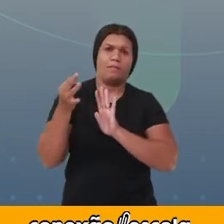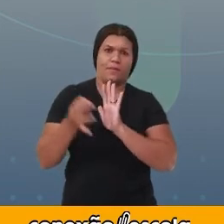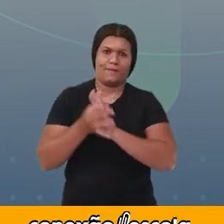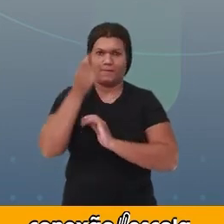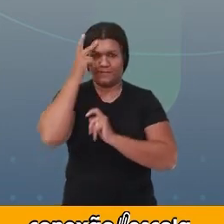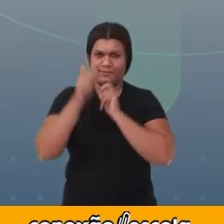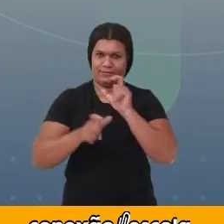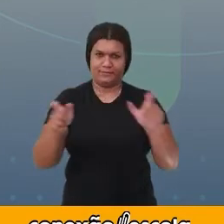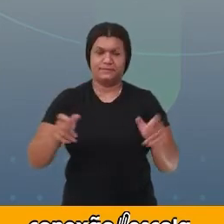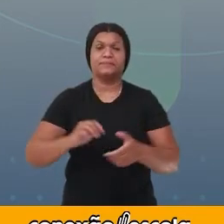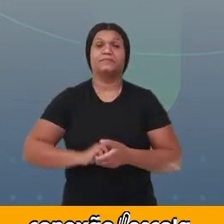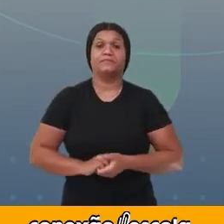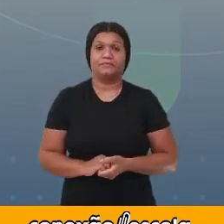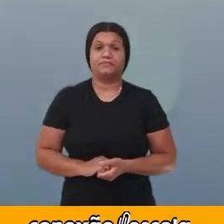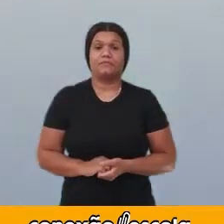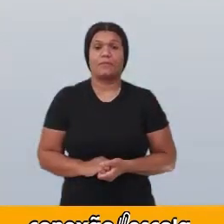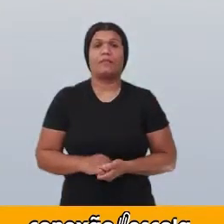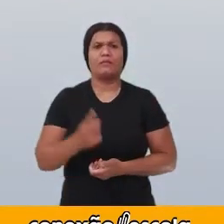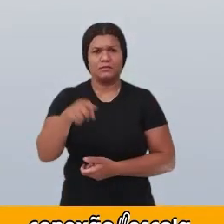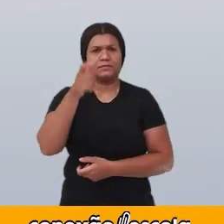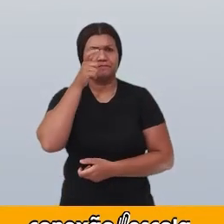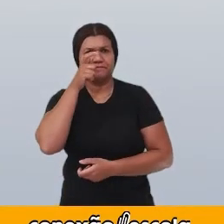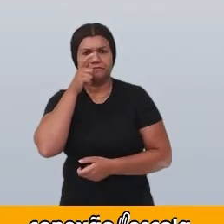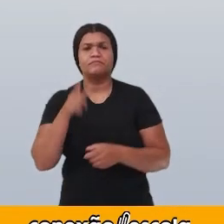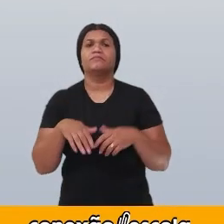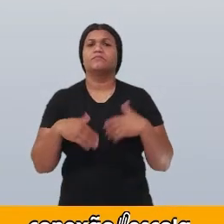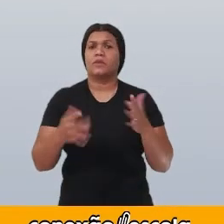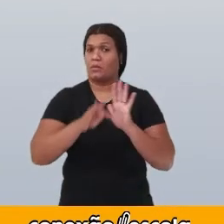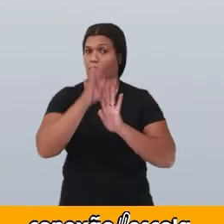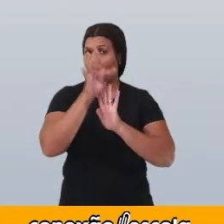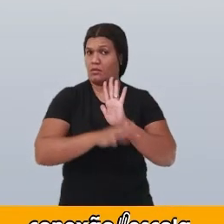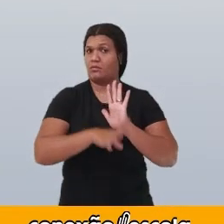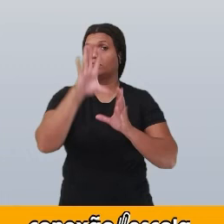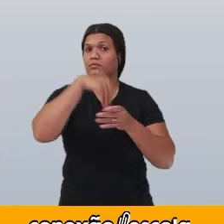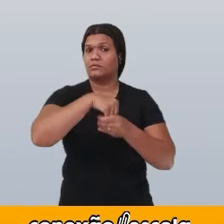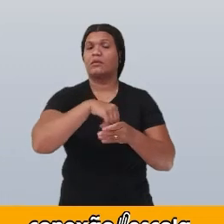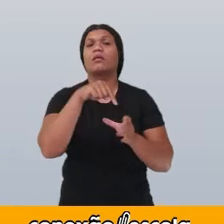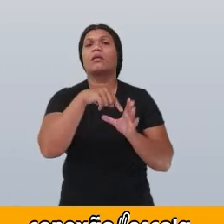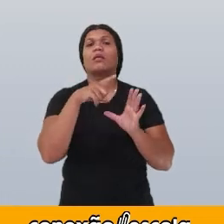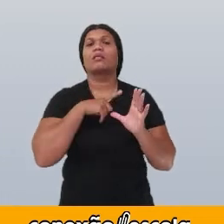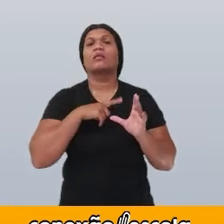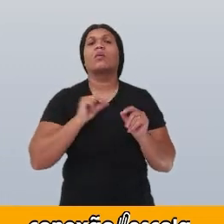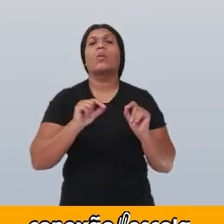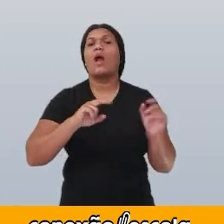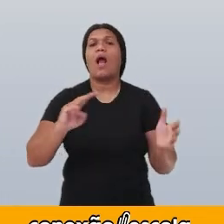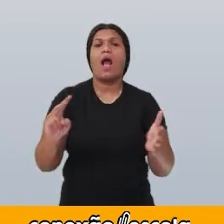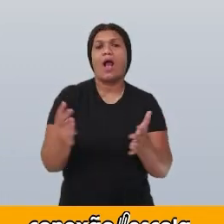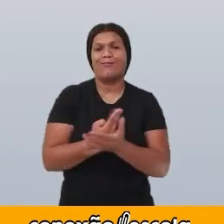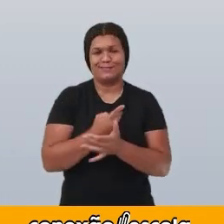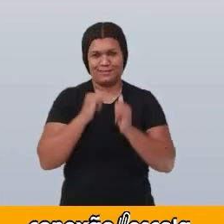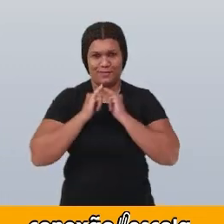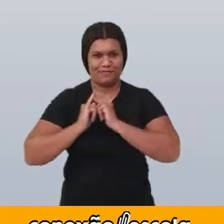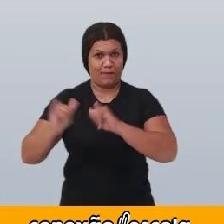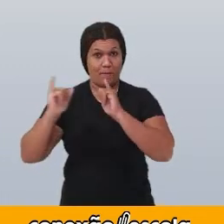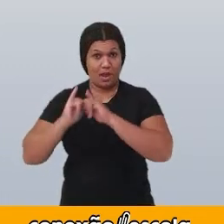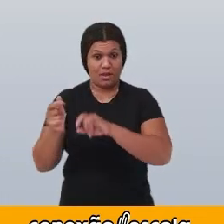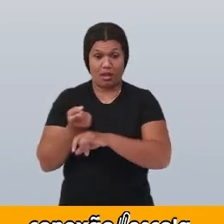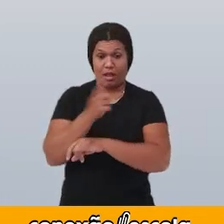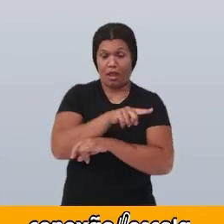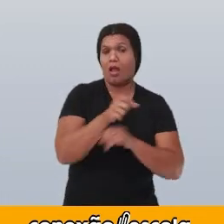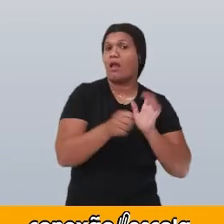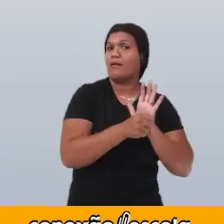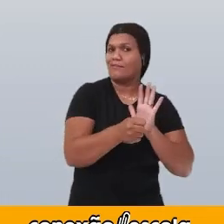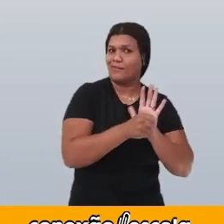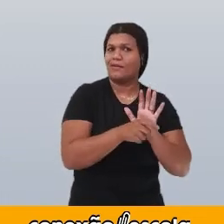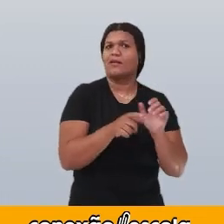leitor. Você observou, então, nesse texto, que, além de retomar o fato noticiado, quem o produziu